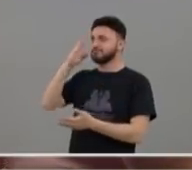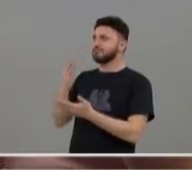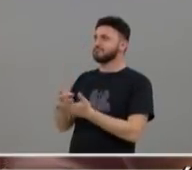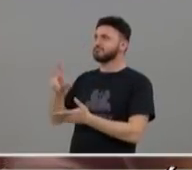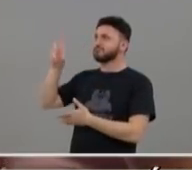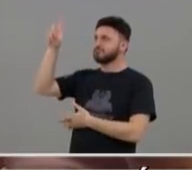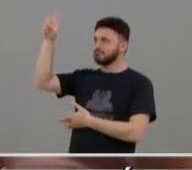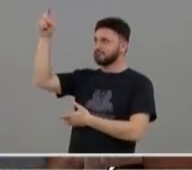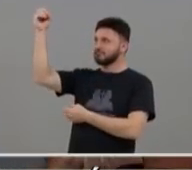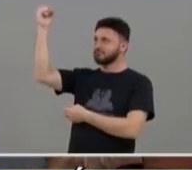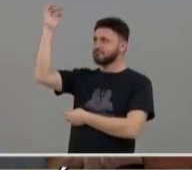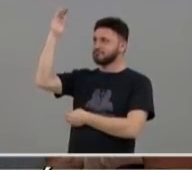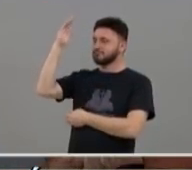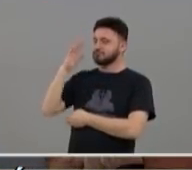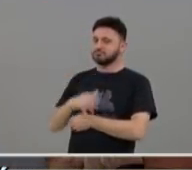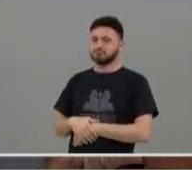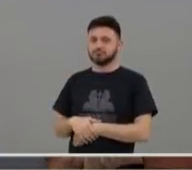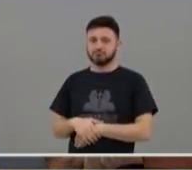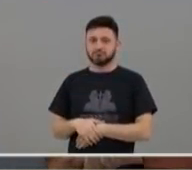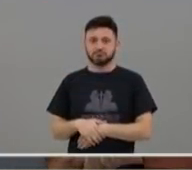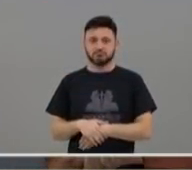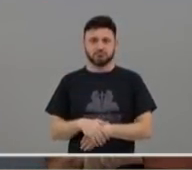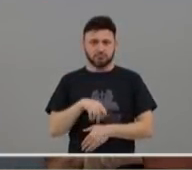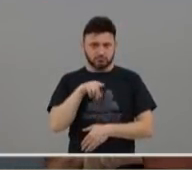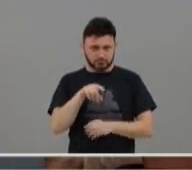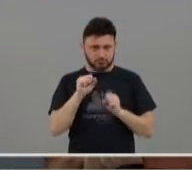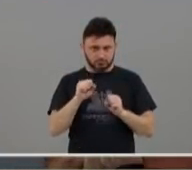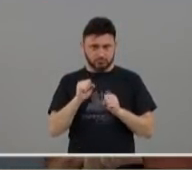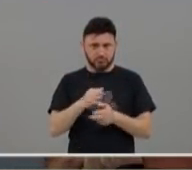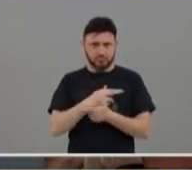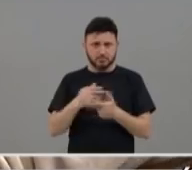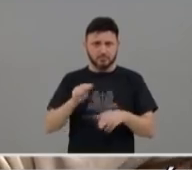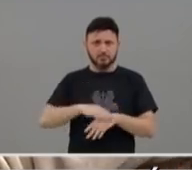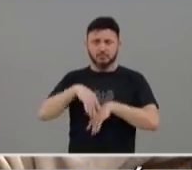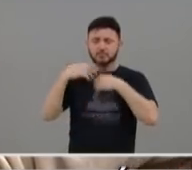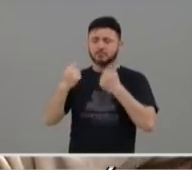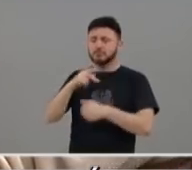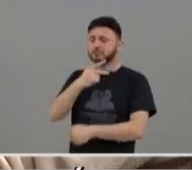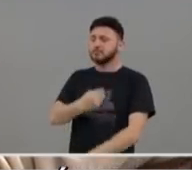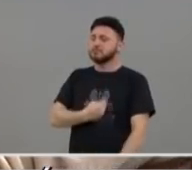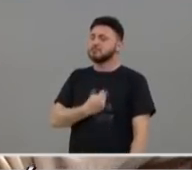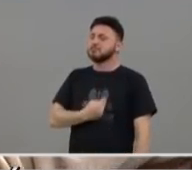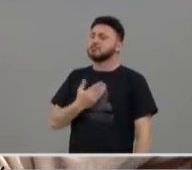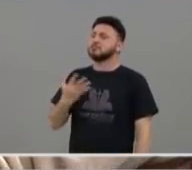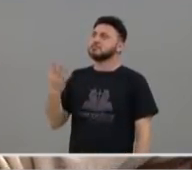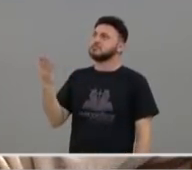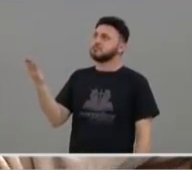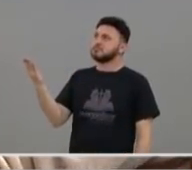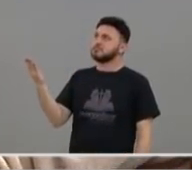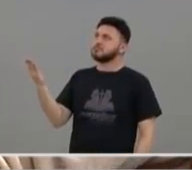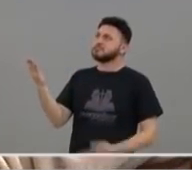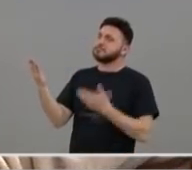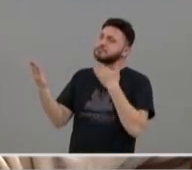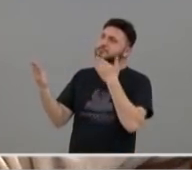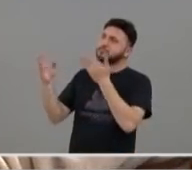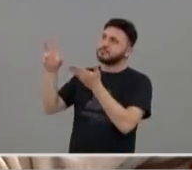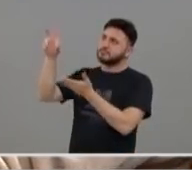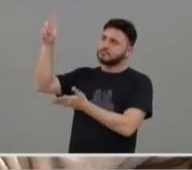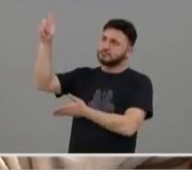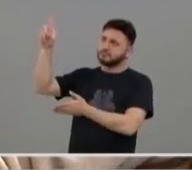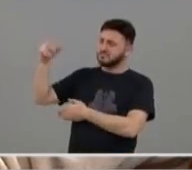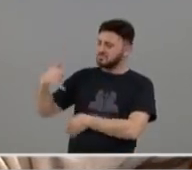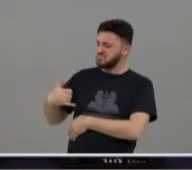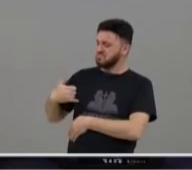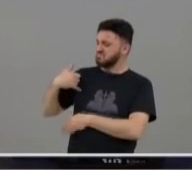pedir a sua graça nesse momento. Aquilo que seu coração mais necessita, rompendo todo o orgulho da sua